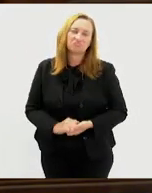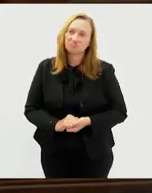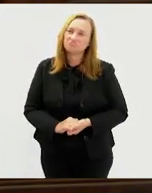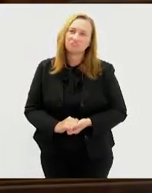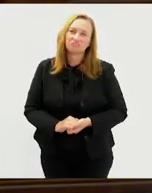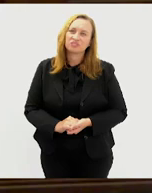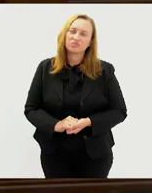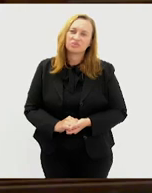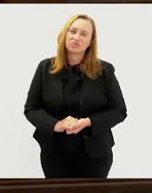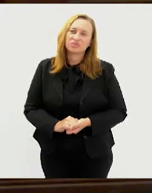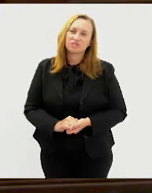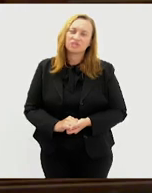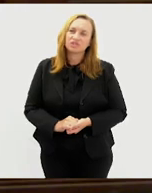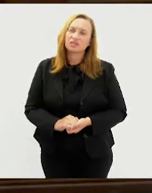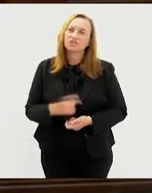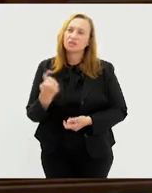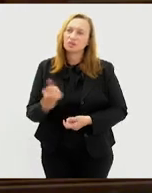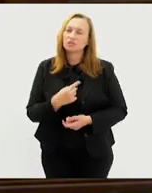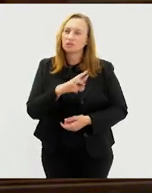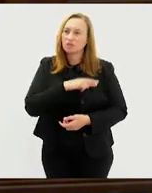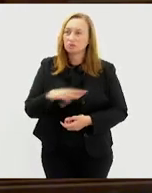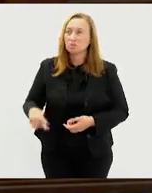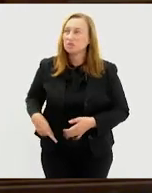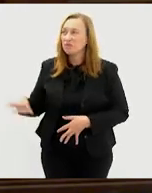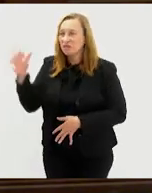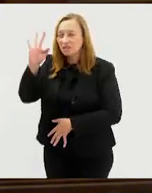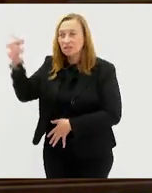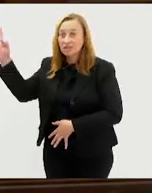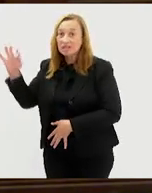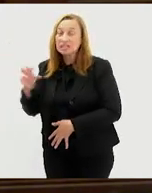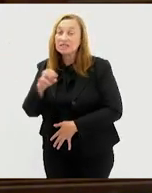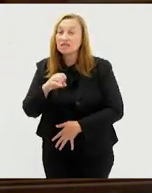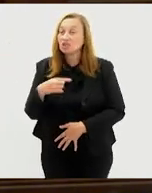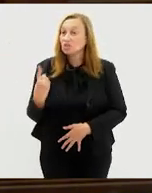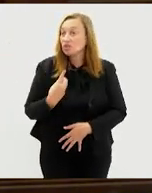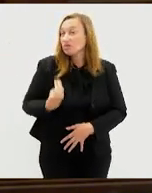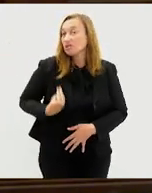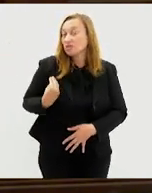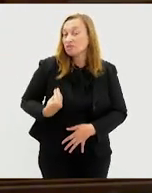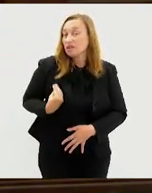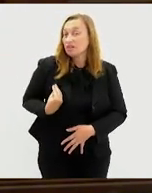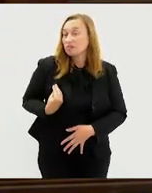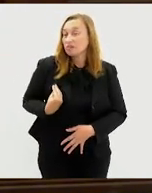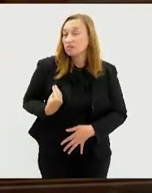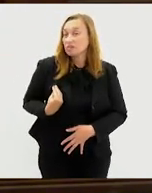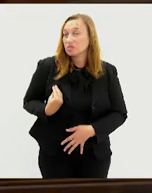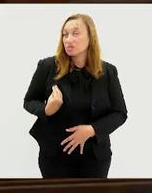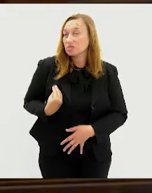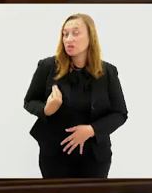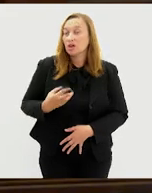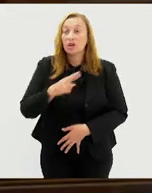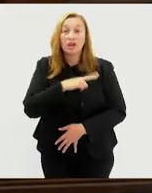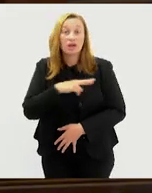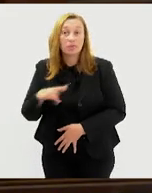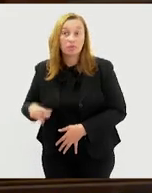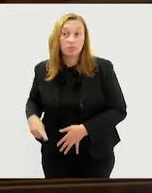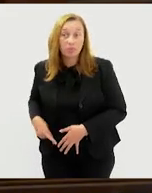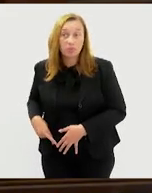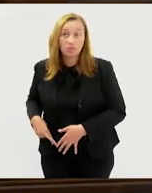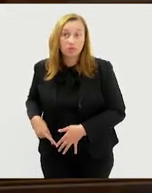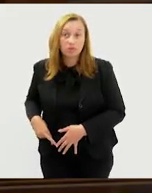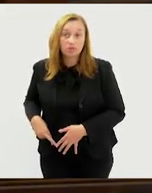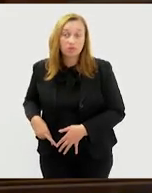somos a República Federativa e nós vivemos sob a égide de uma república